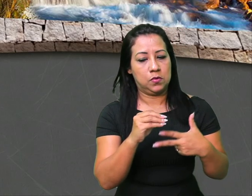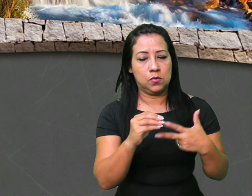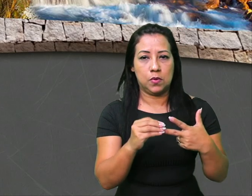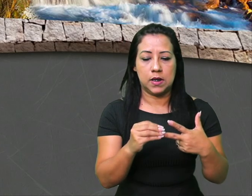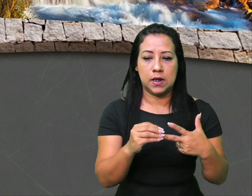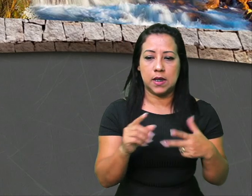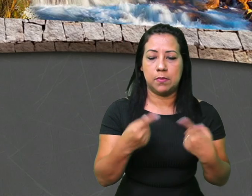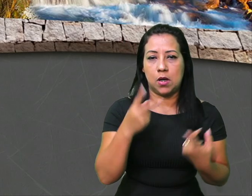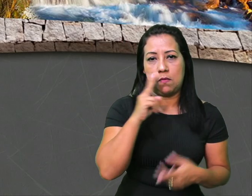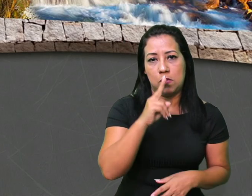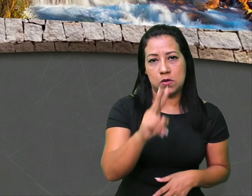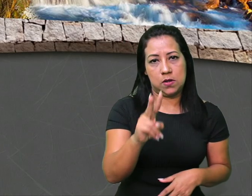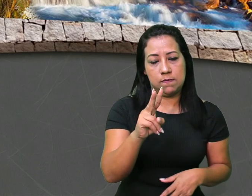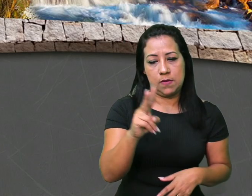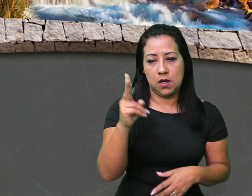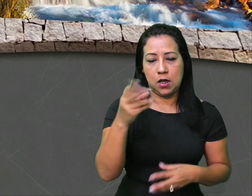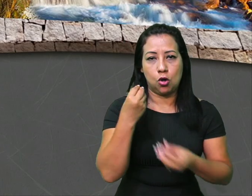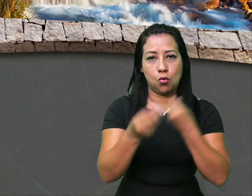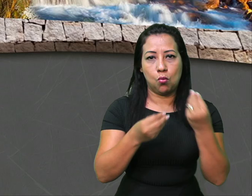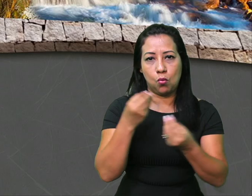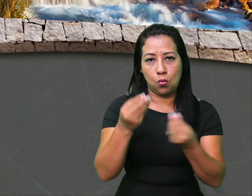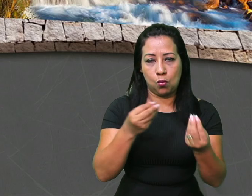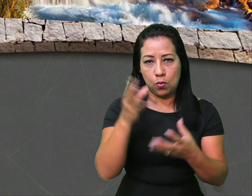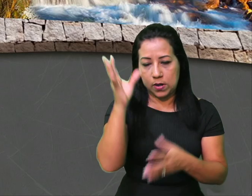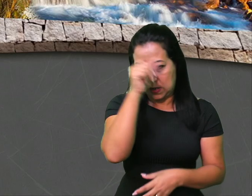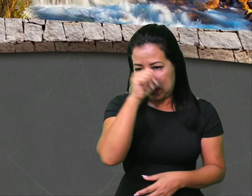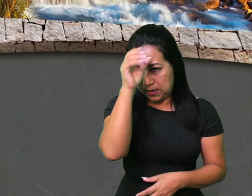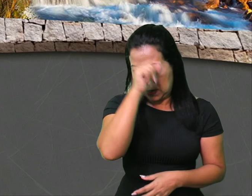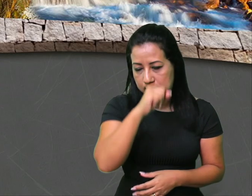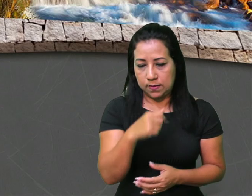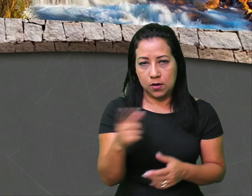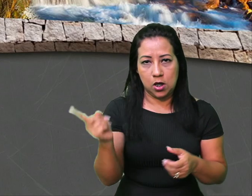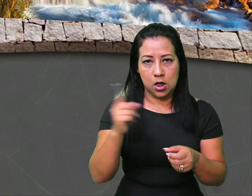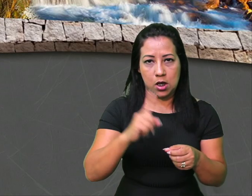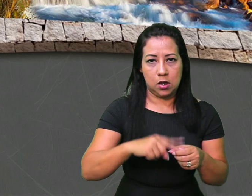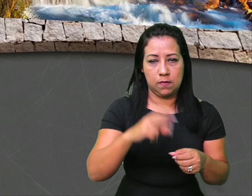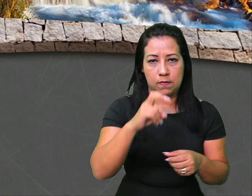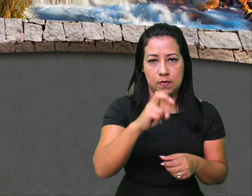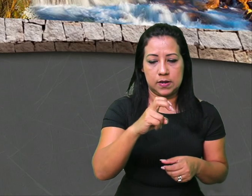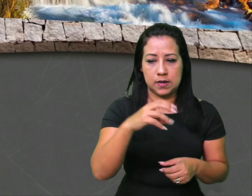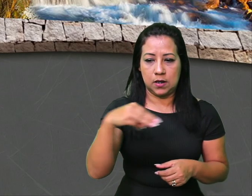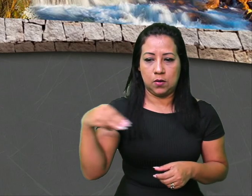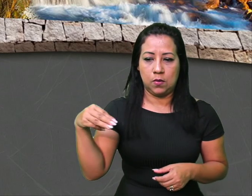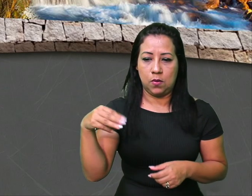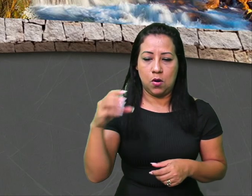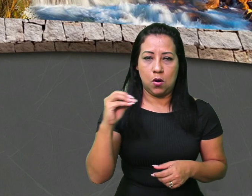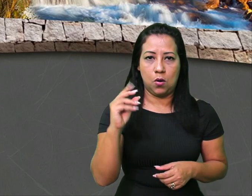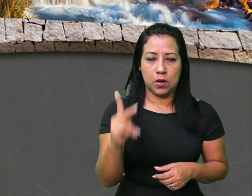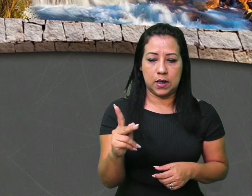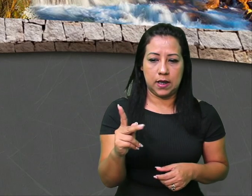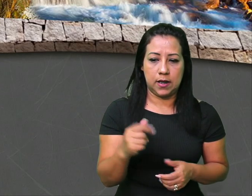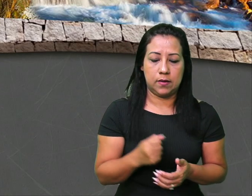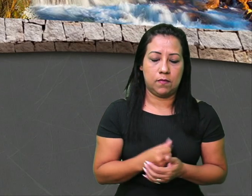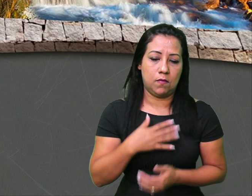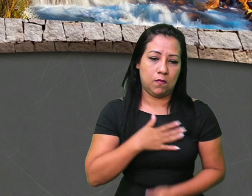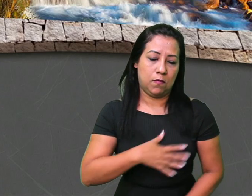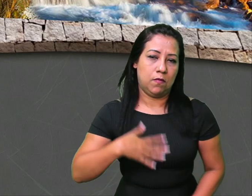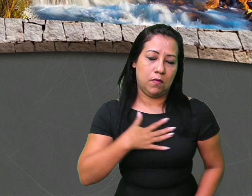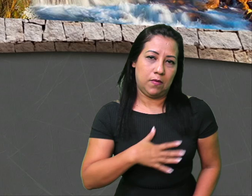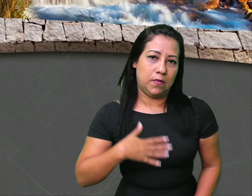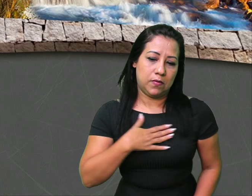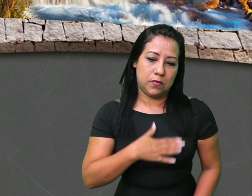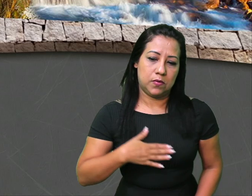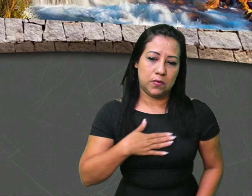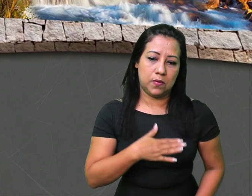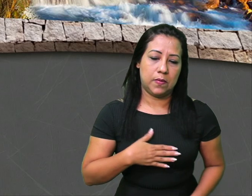sua aprendizagem. Eu volto em 5 minutos, ok? Foi um prazer ter me encontrado com